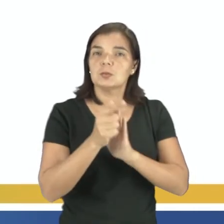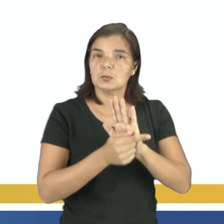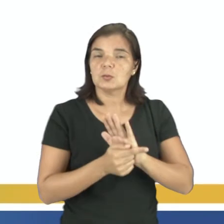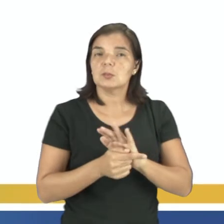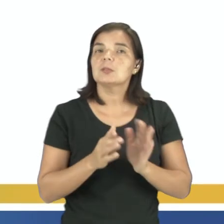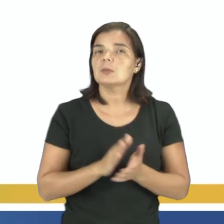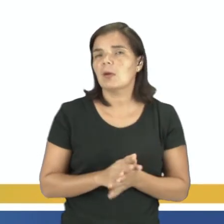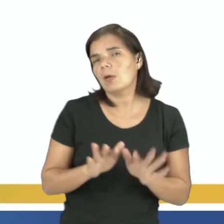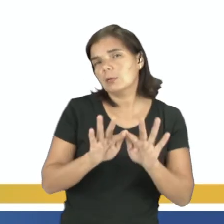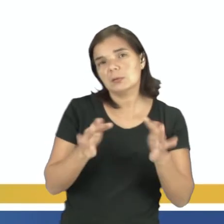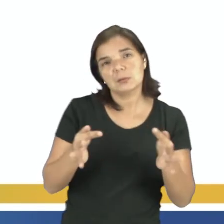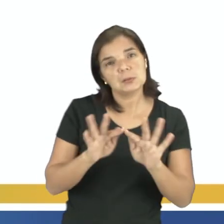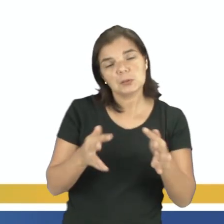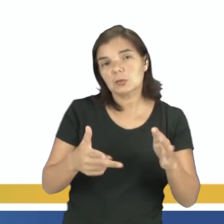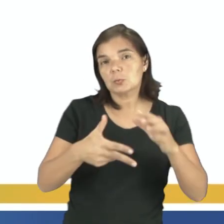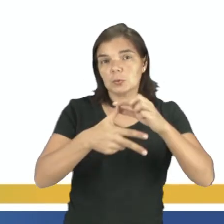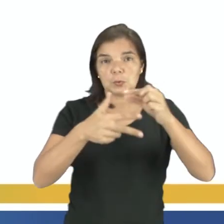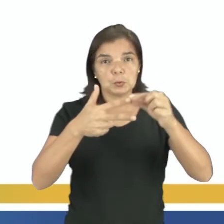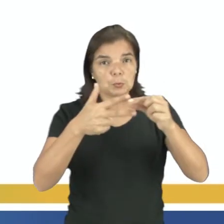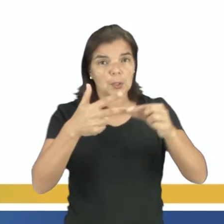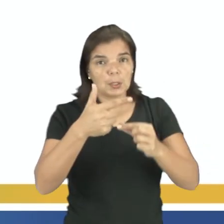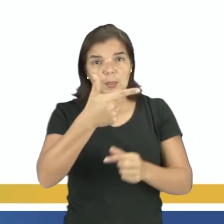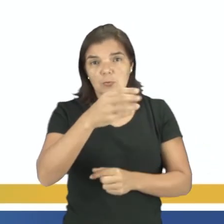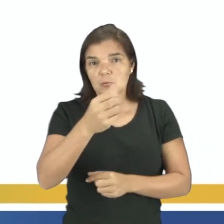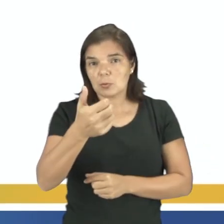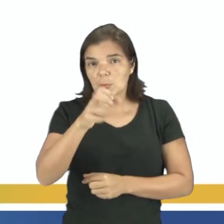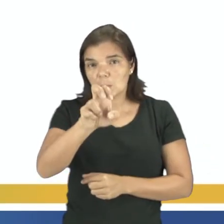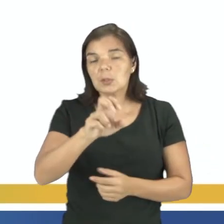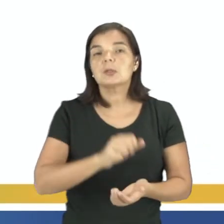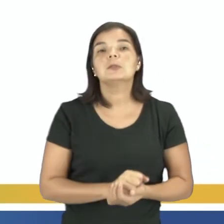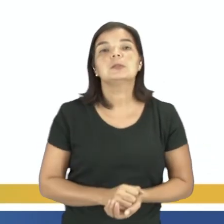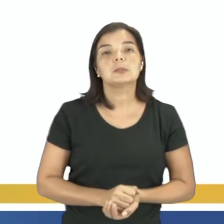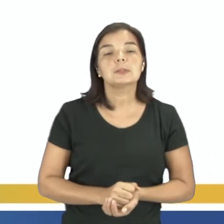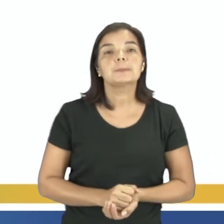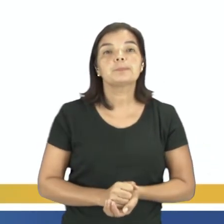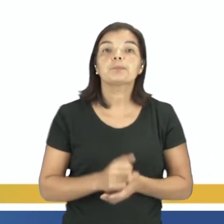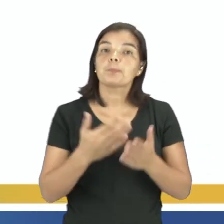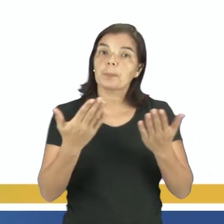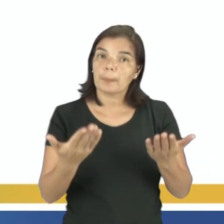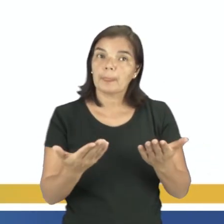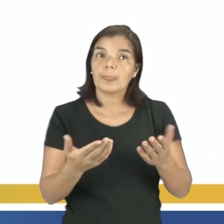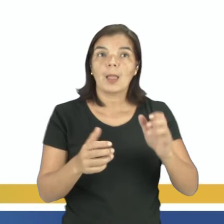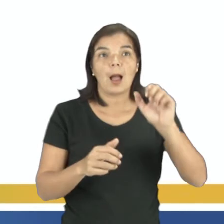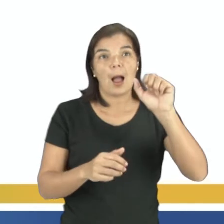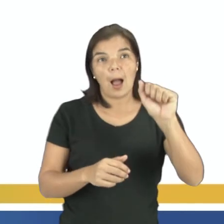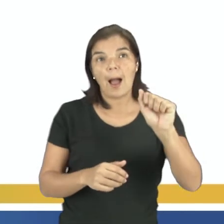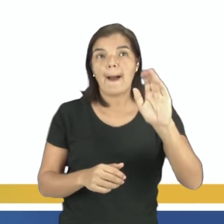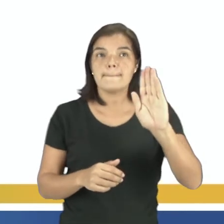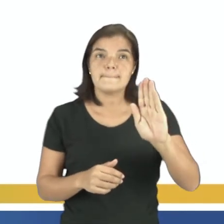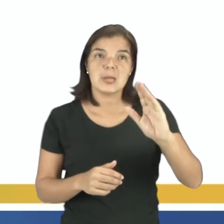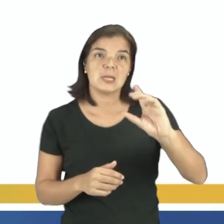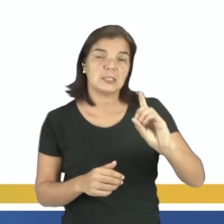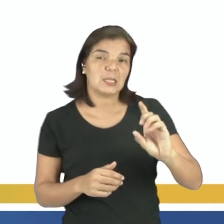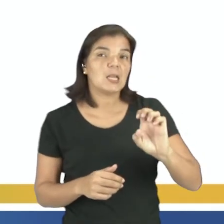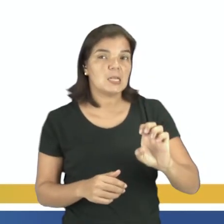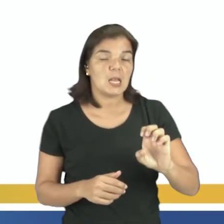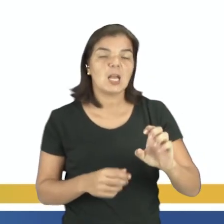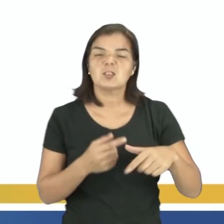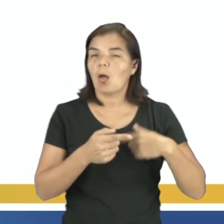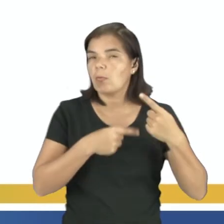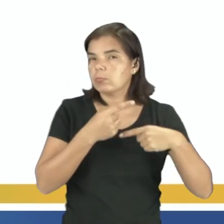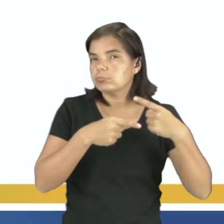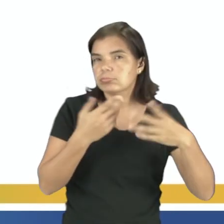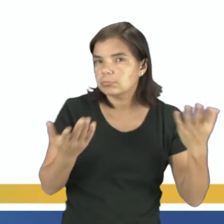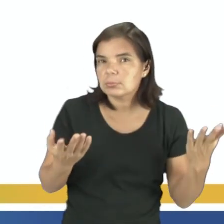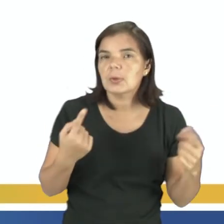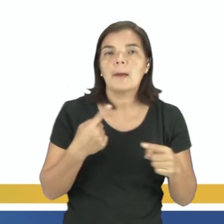Essa é uma questão muito simples do Enem de 2015, né? A B, a D e a E, me parece que é para encher linguiça. Porque